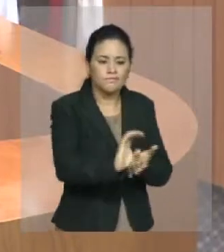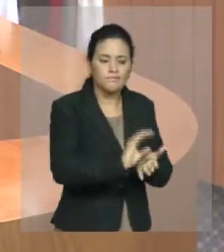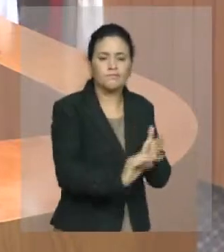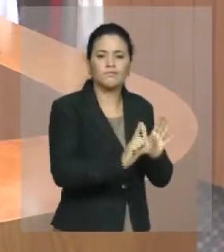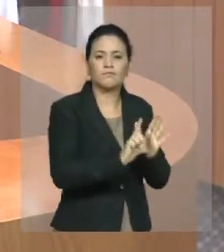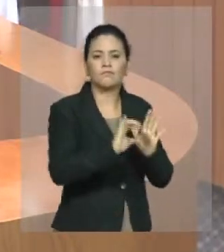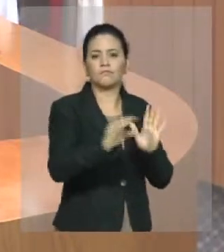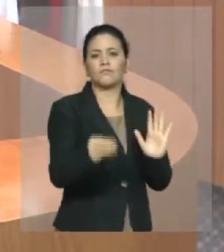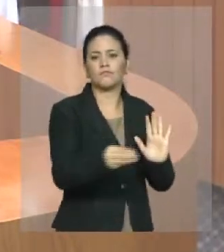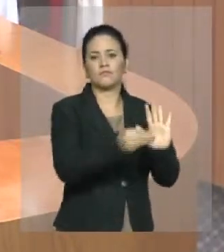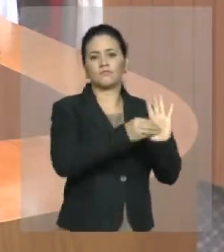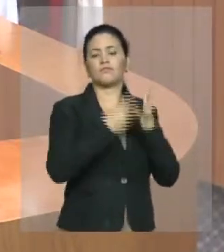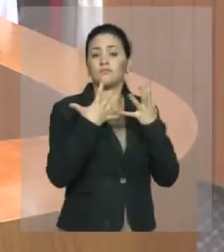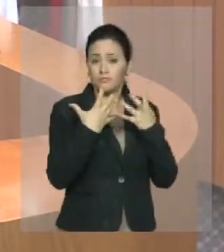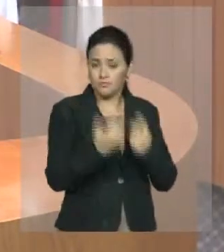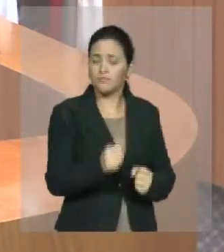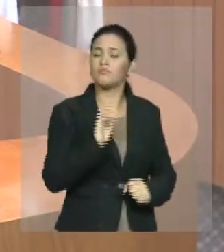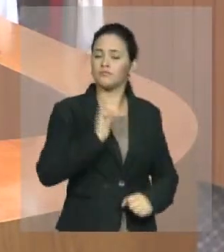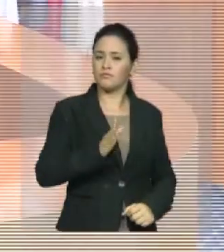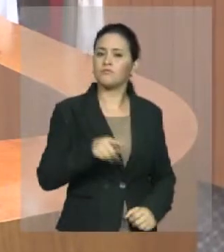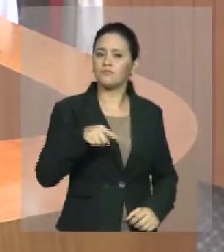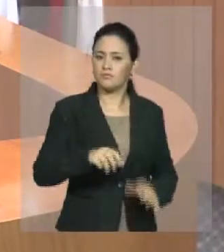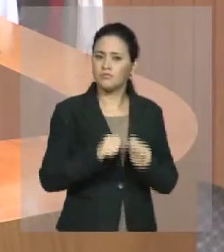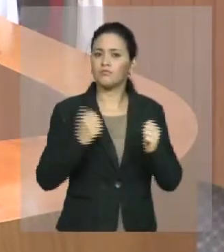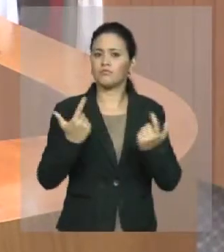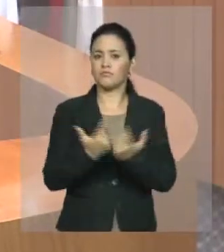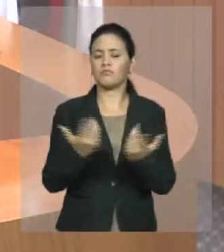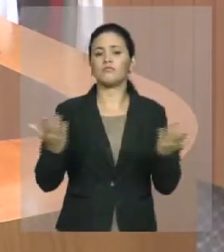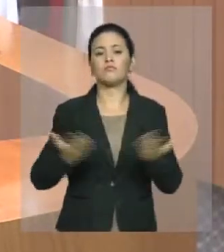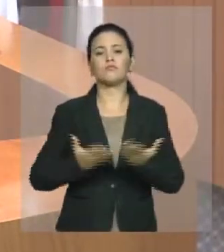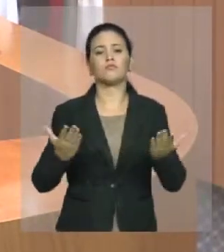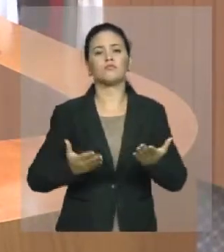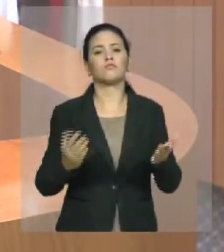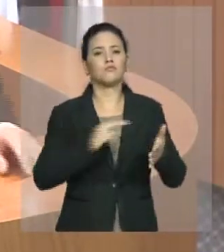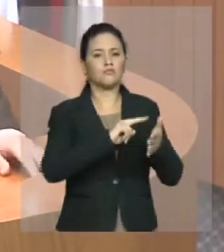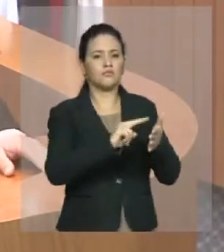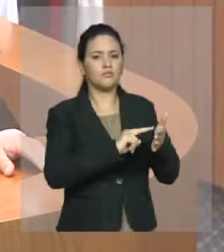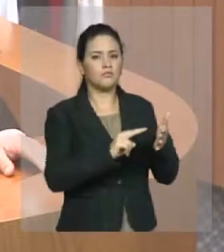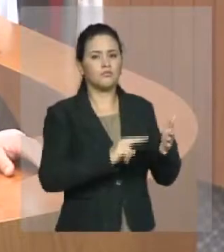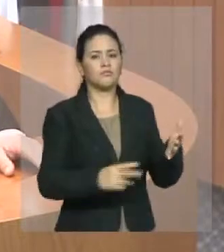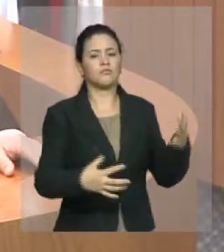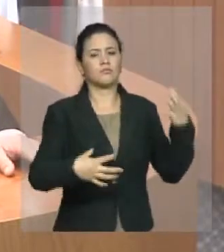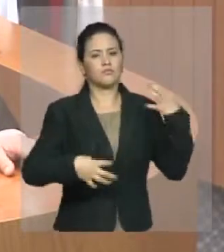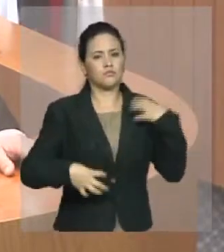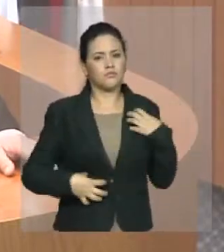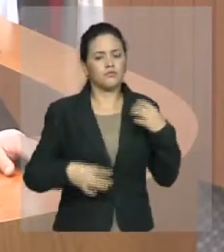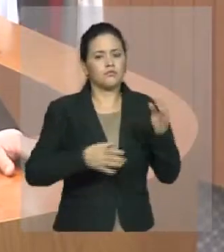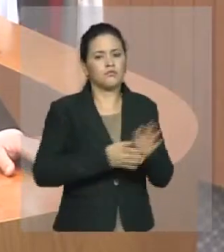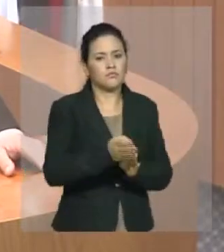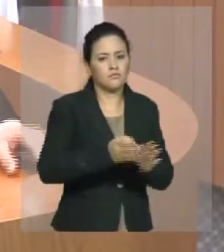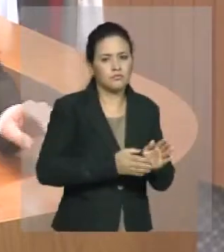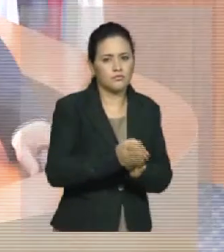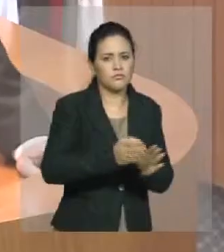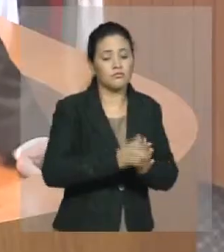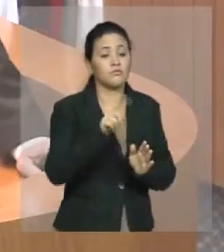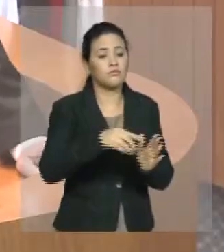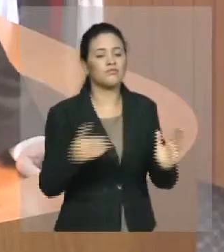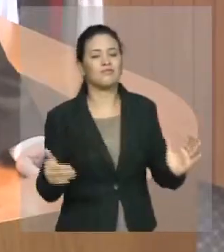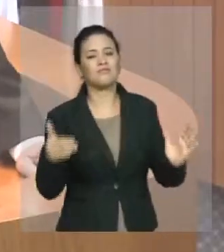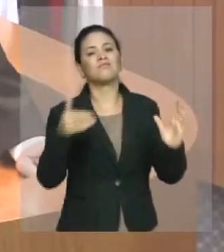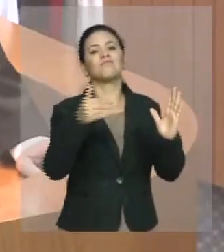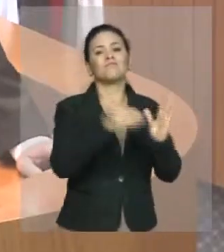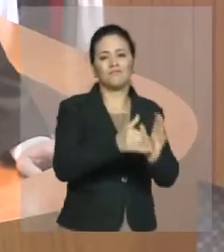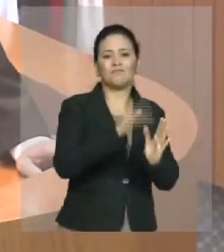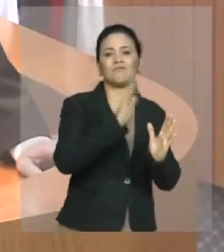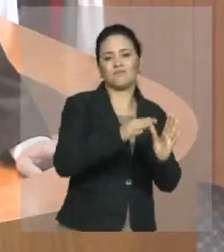complementar que foi aprovada por essa casa. E agora, com a nomeação e posse dos conselheiros, que é a etapa final, deputado